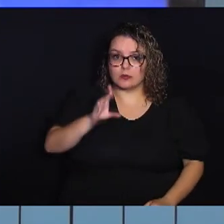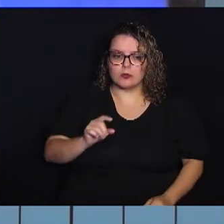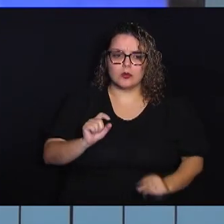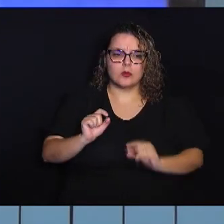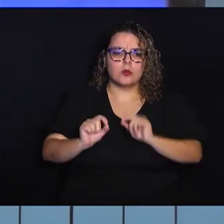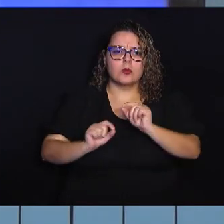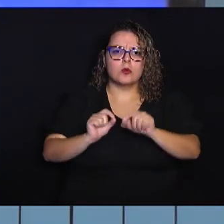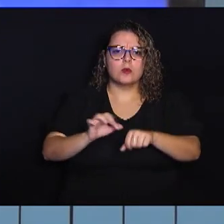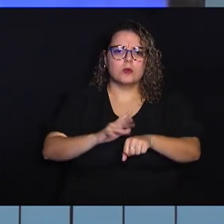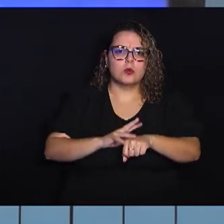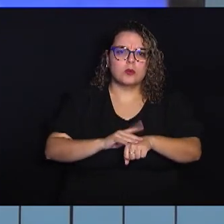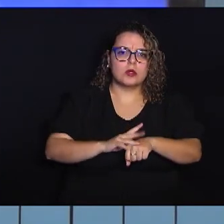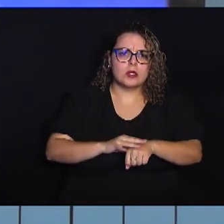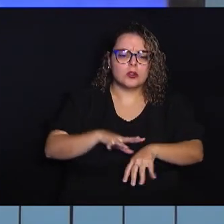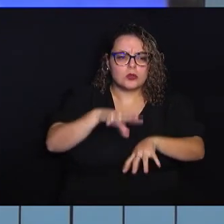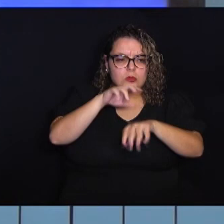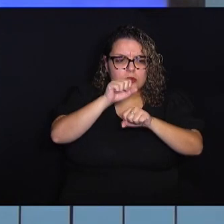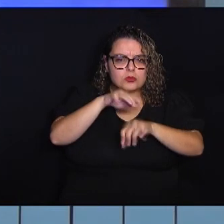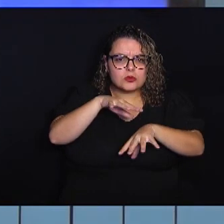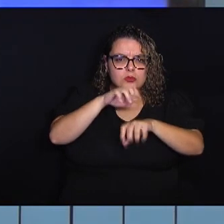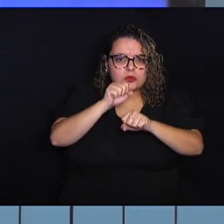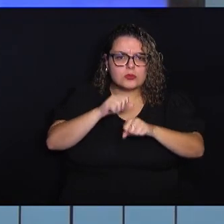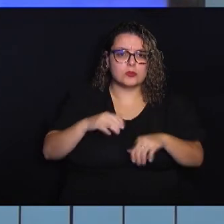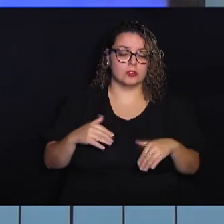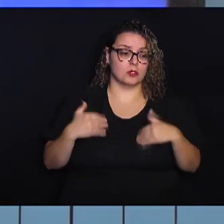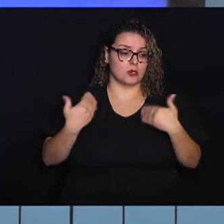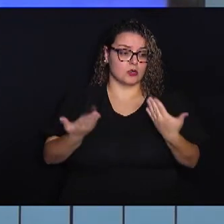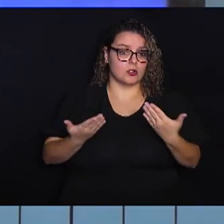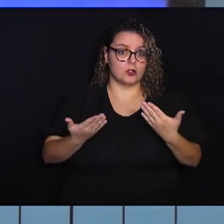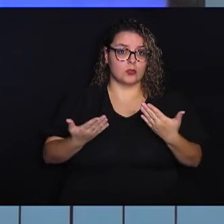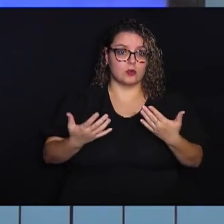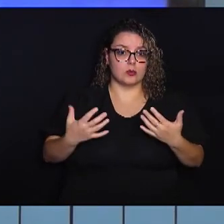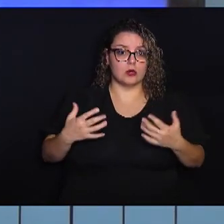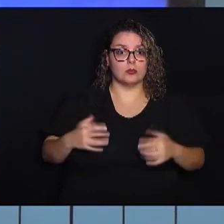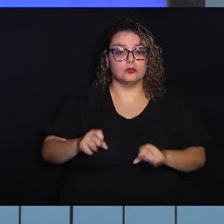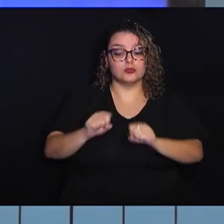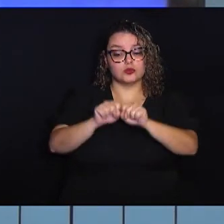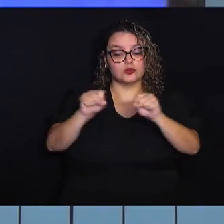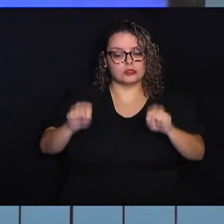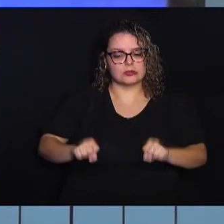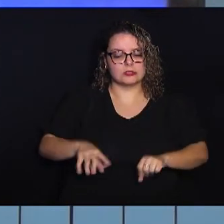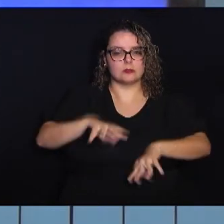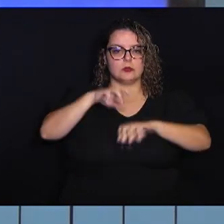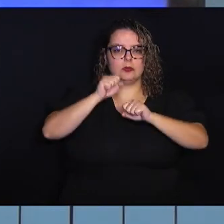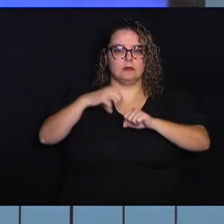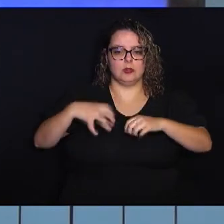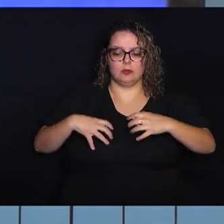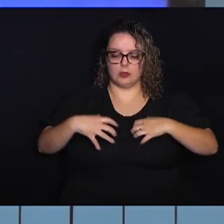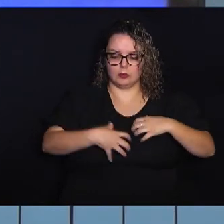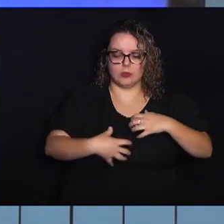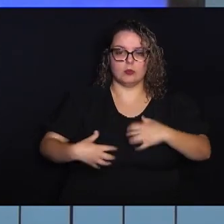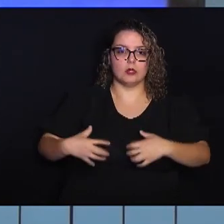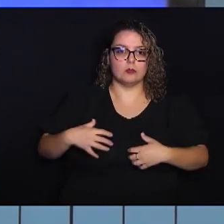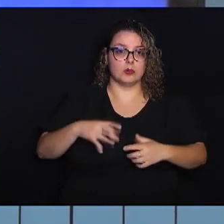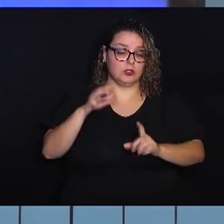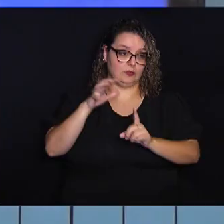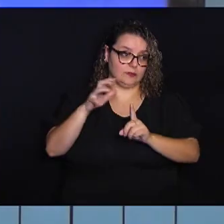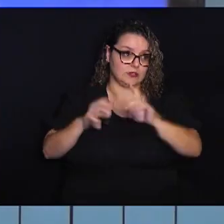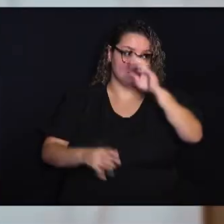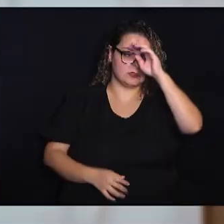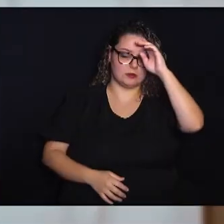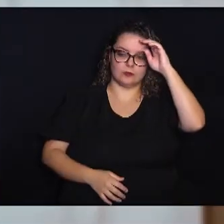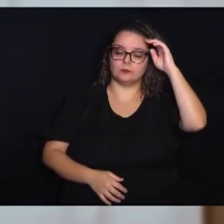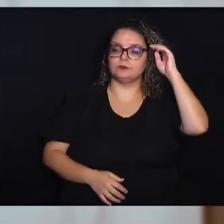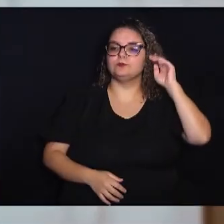são as doenças respiratórias e quais as partes aí do sistema respiratório que elas afetam.